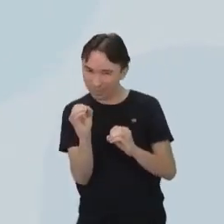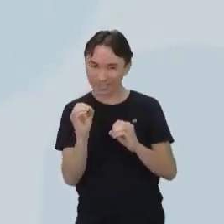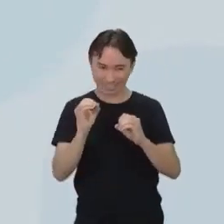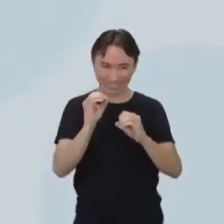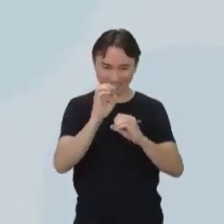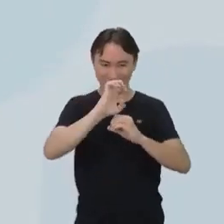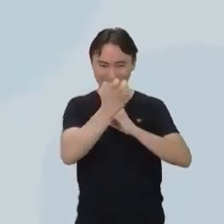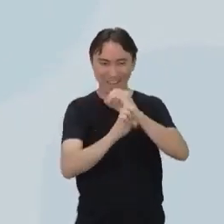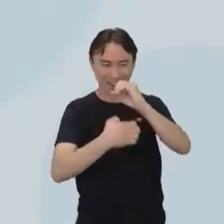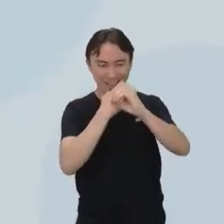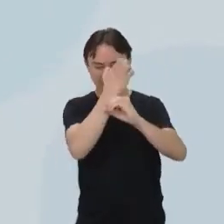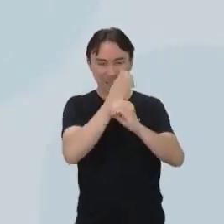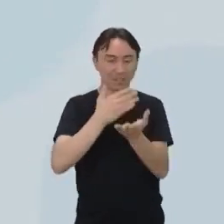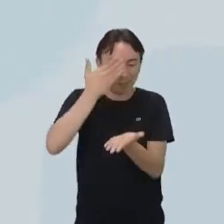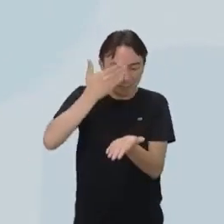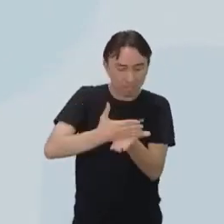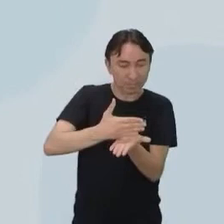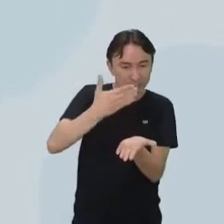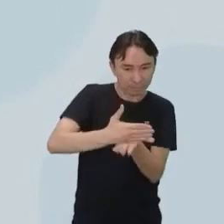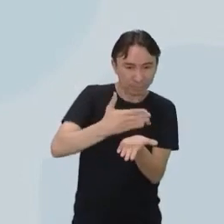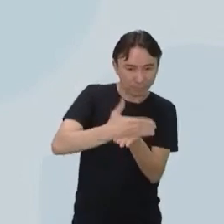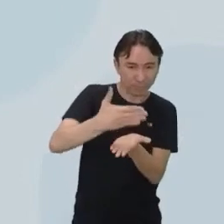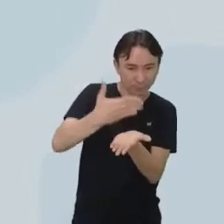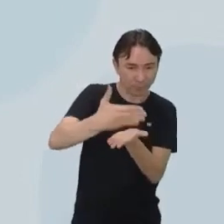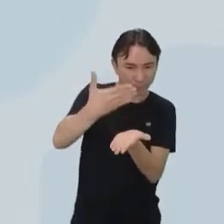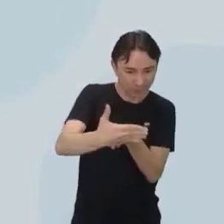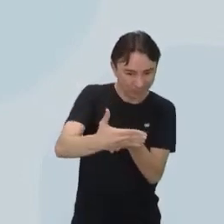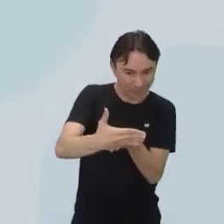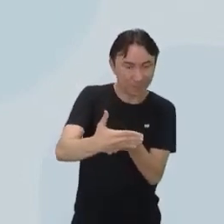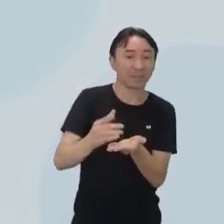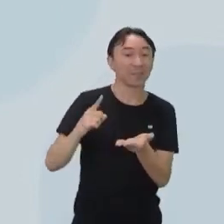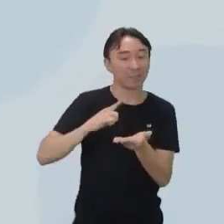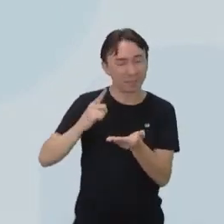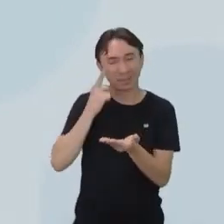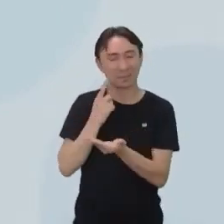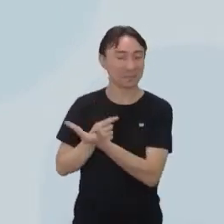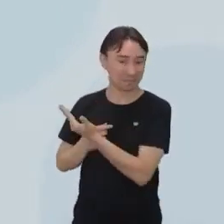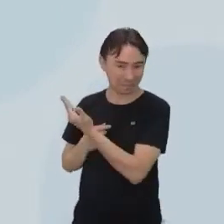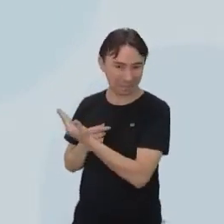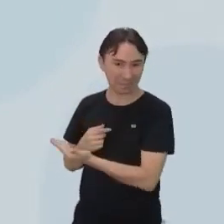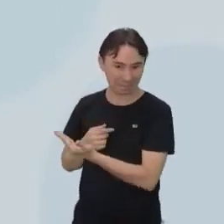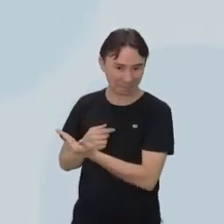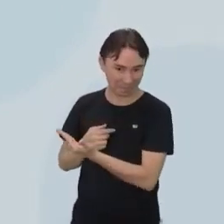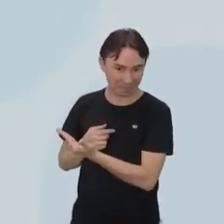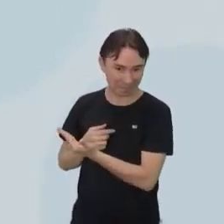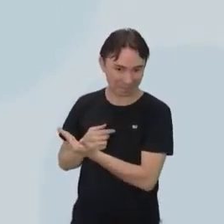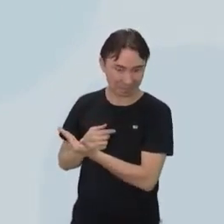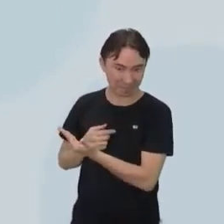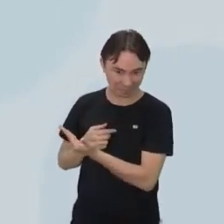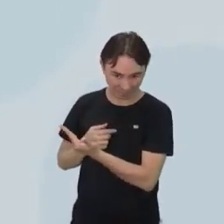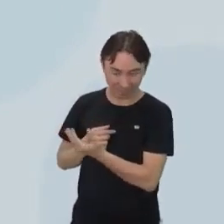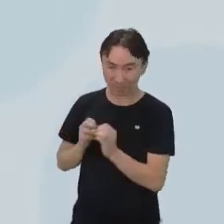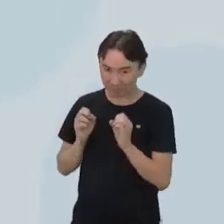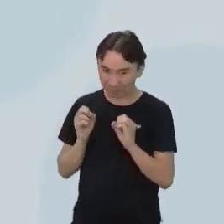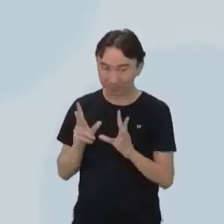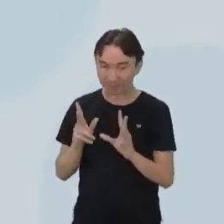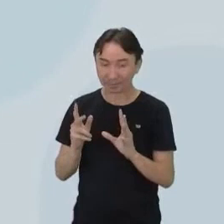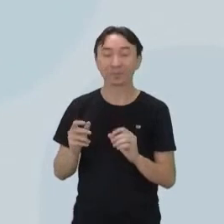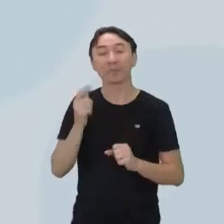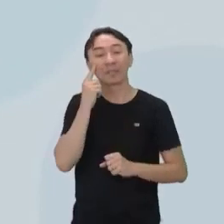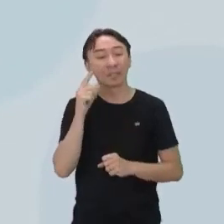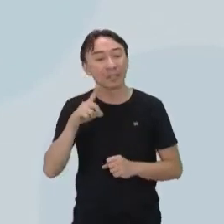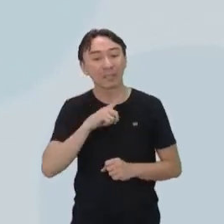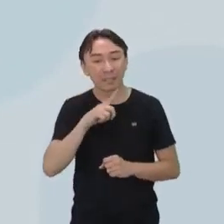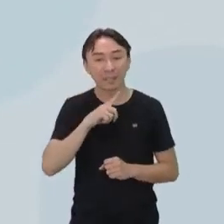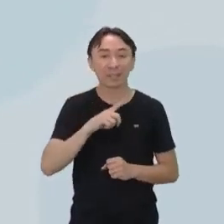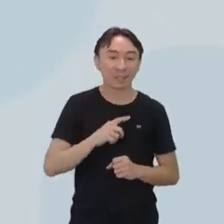níveis energéticos, que é de acordo com o modelo KLMN. Então, nós temos 2 na camada